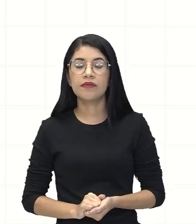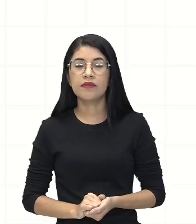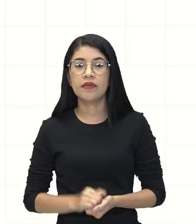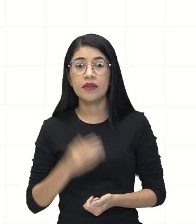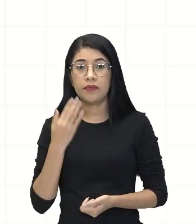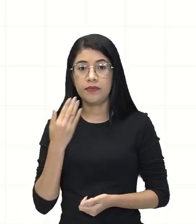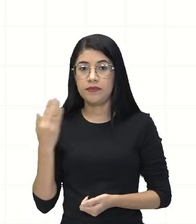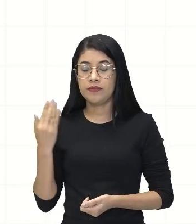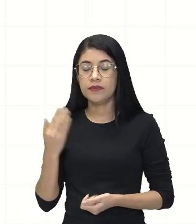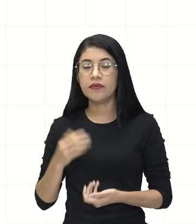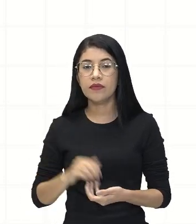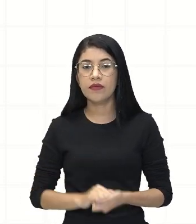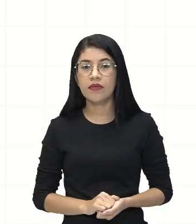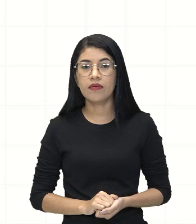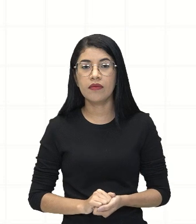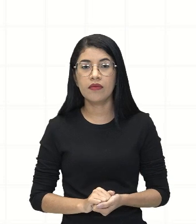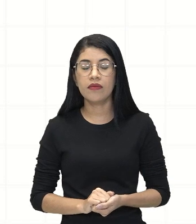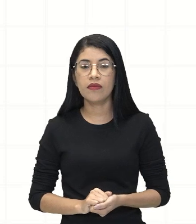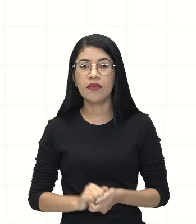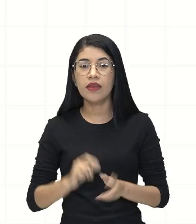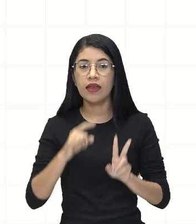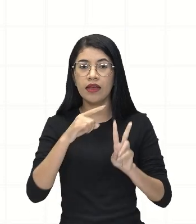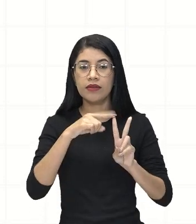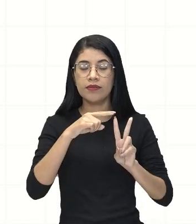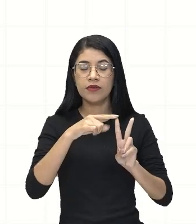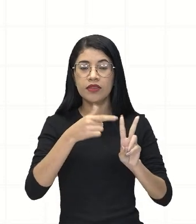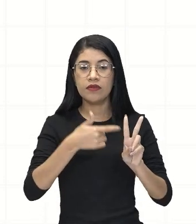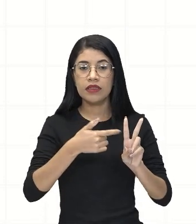valor que é